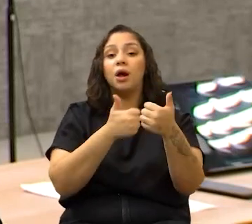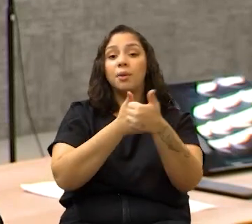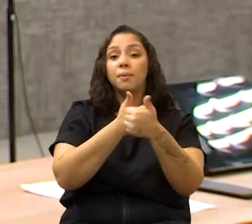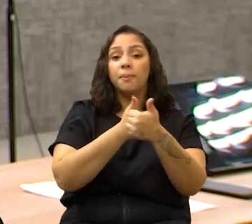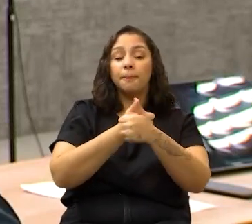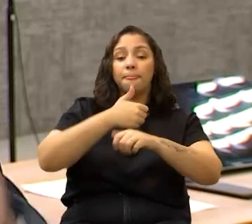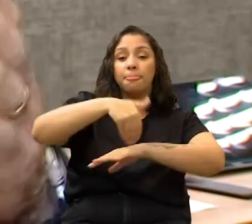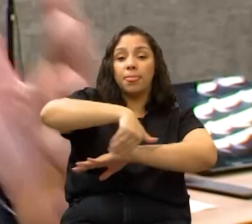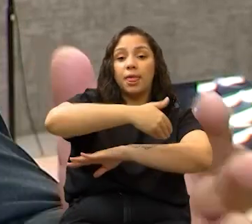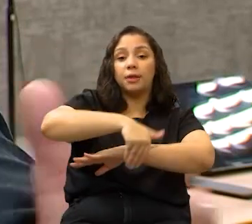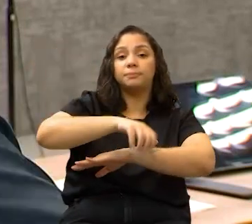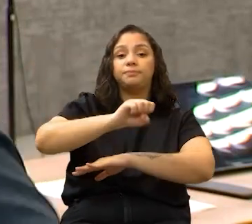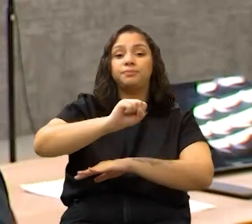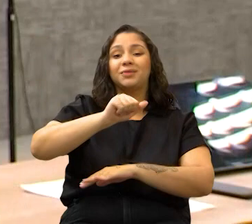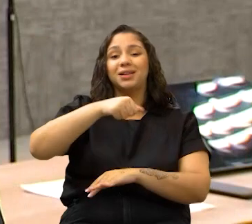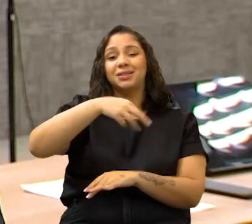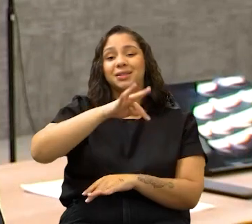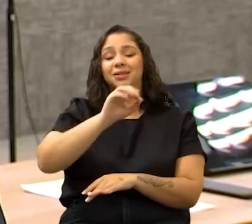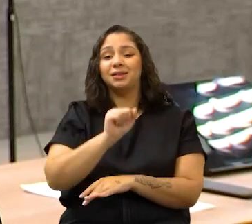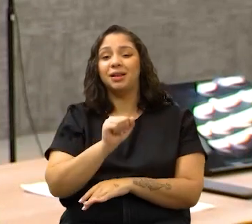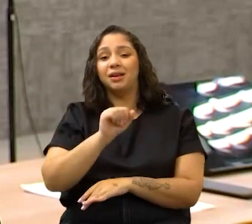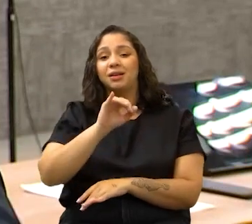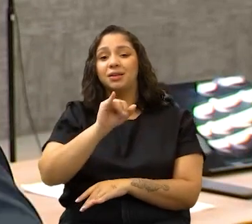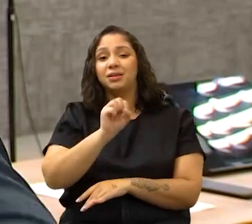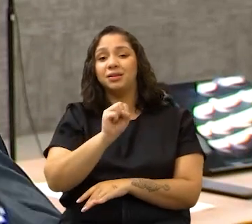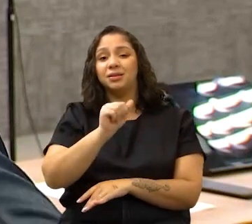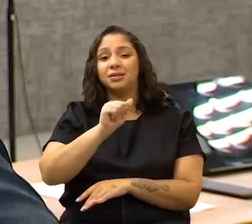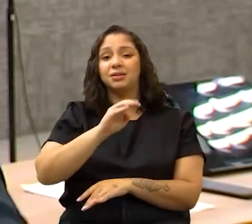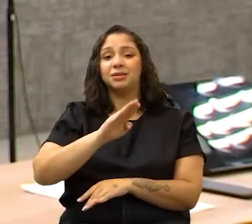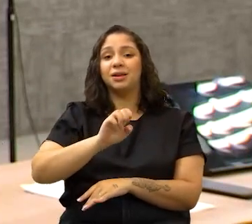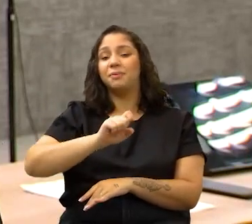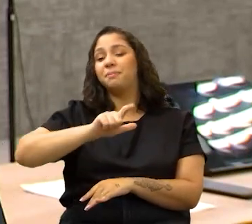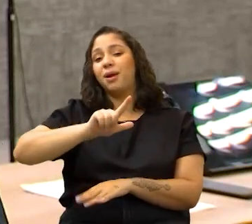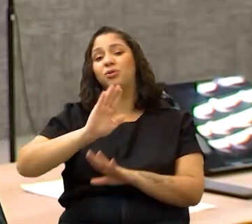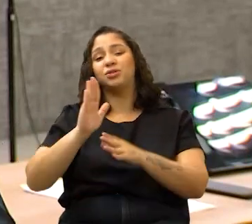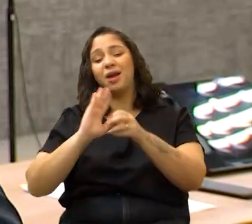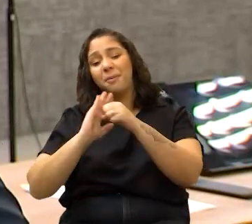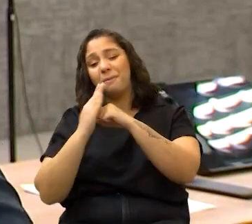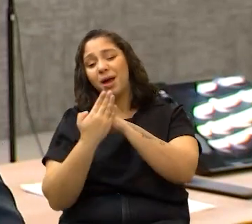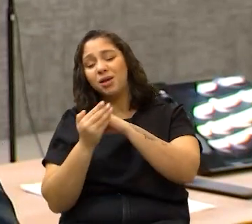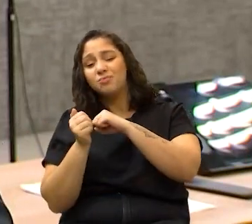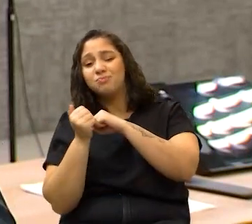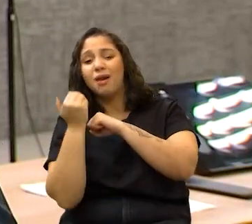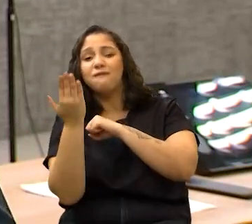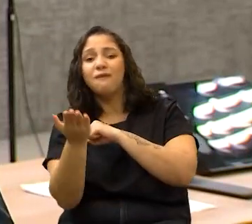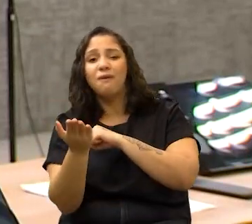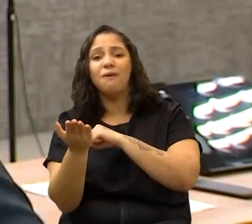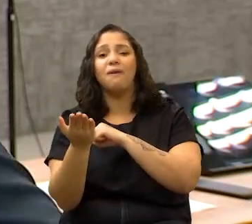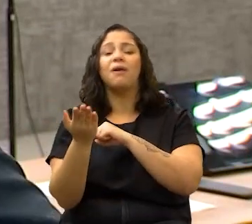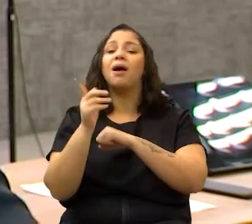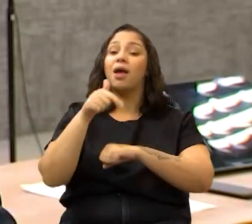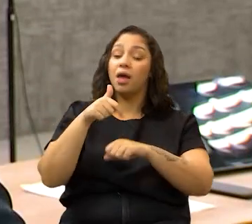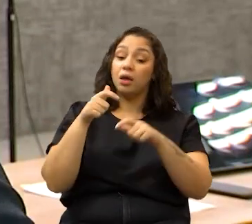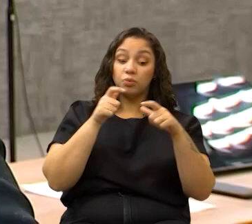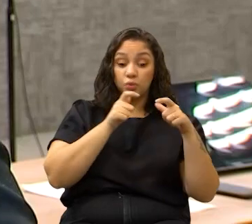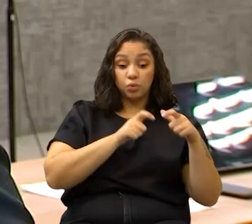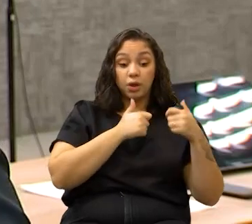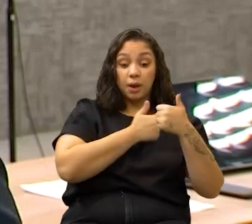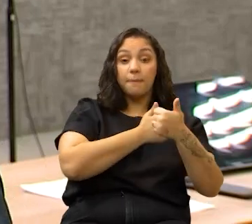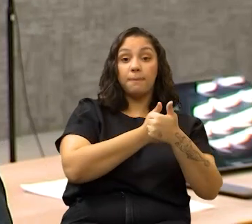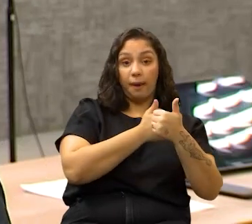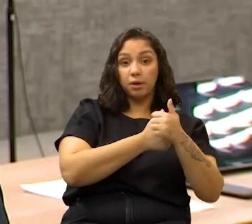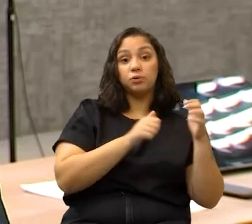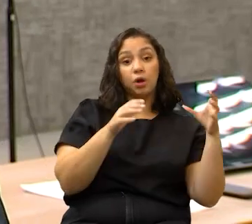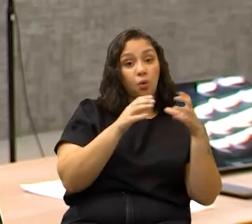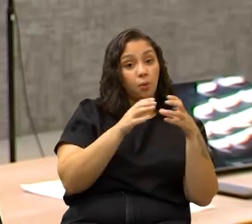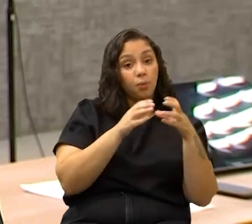é na Avenida Santa Isabel, lá em Barão Geraldo, né, quase saindo de Barão Geraldo. Então é um local bem próximo